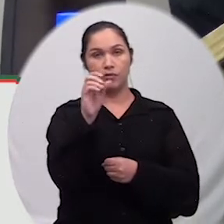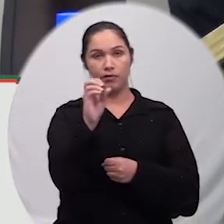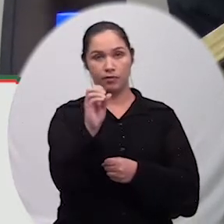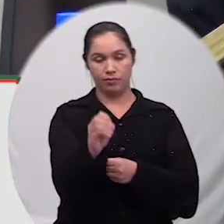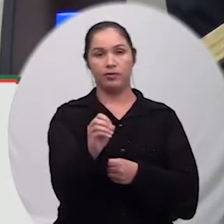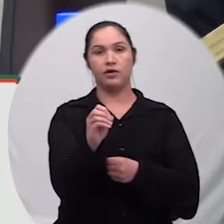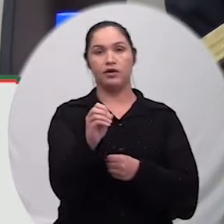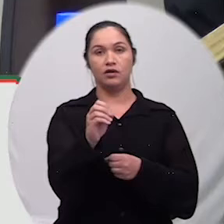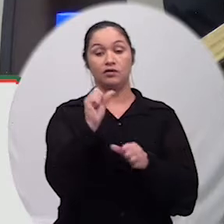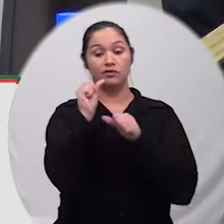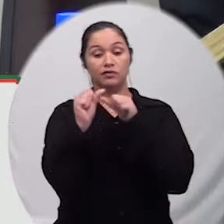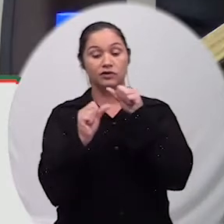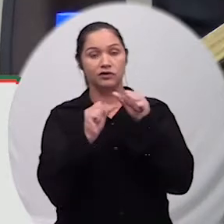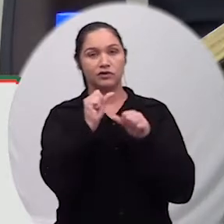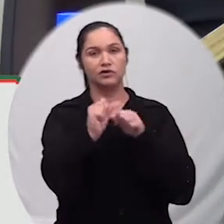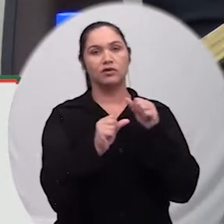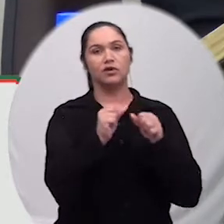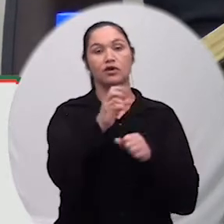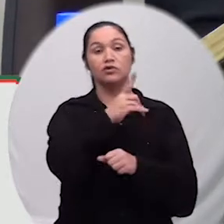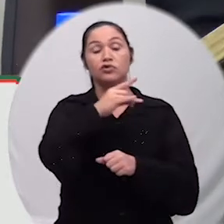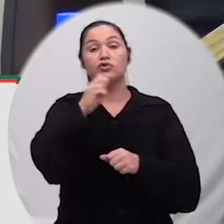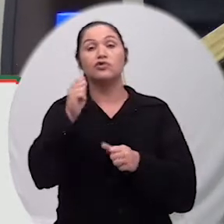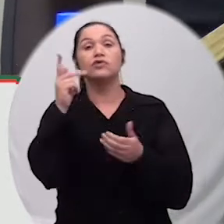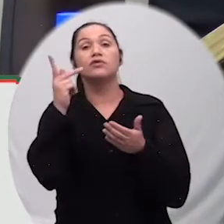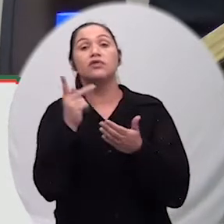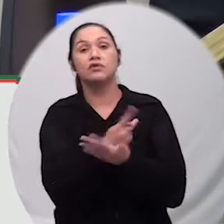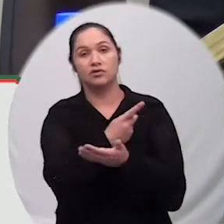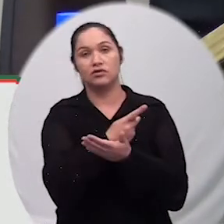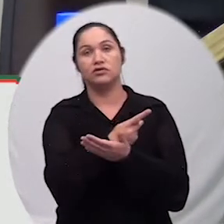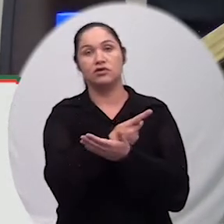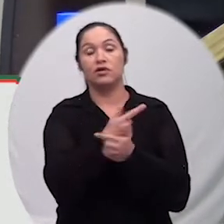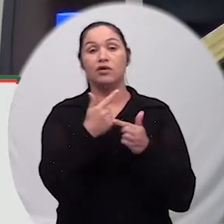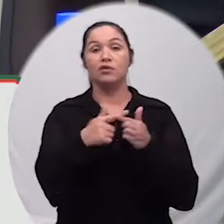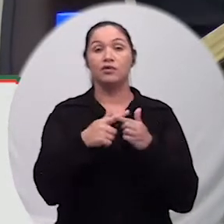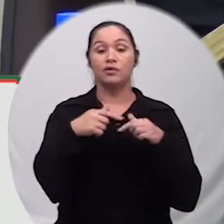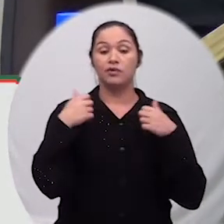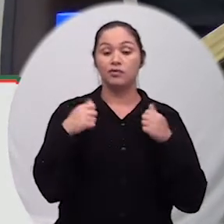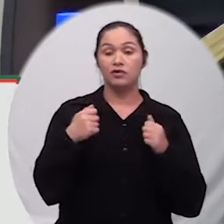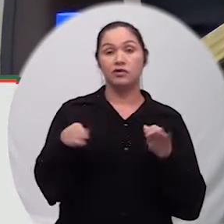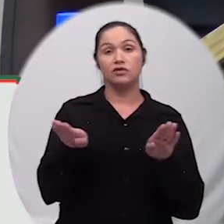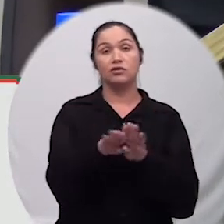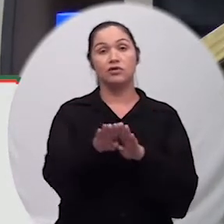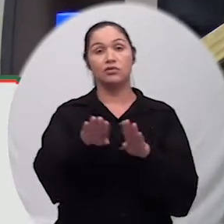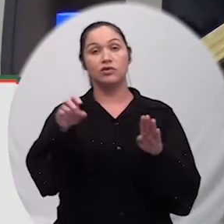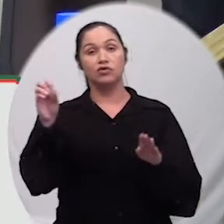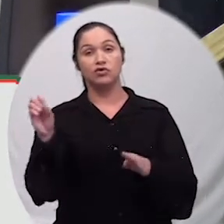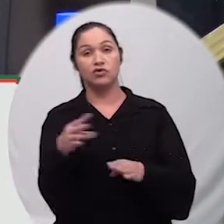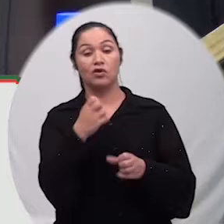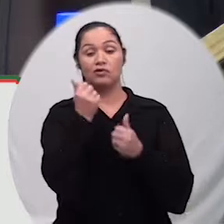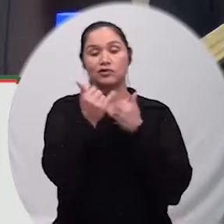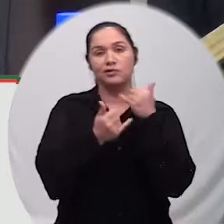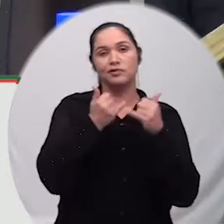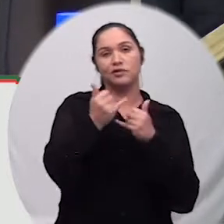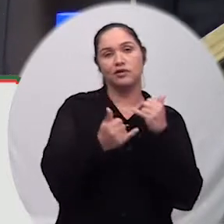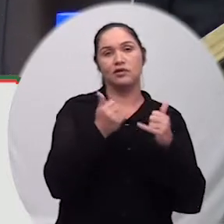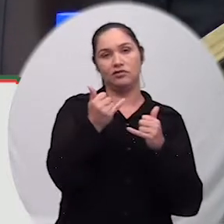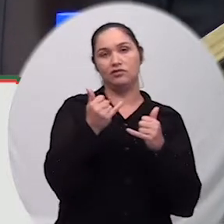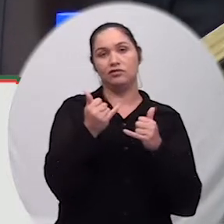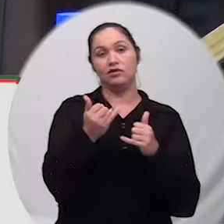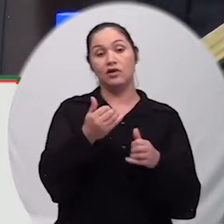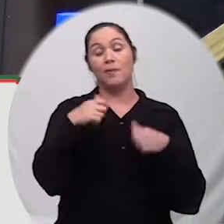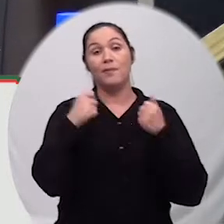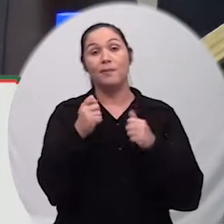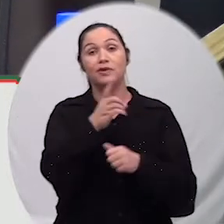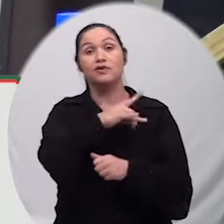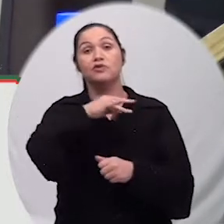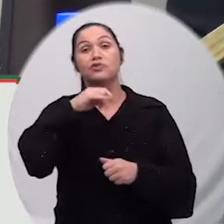Qual a data prevista para a substituição e colocação de novos equipamentos, brinquedos? Requer data em